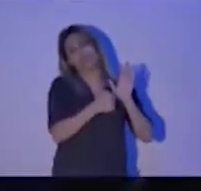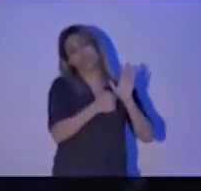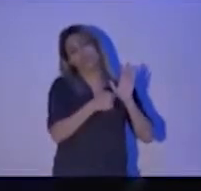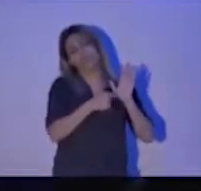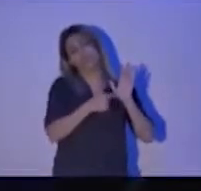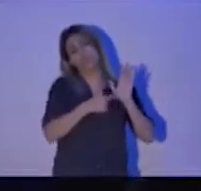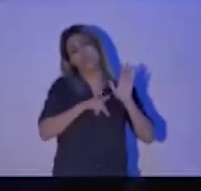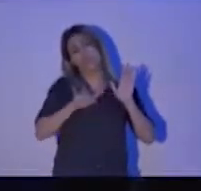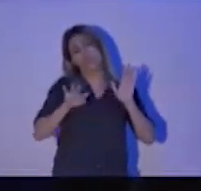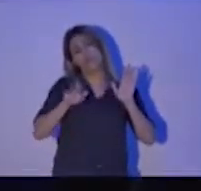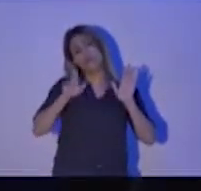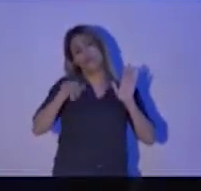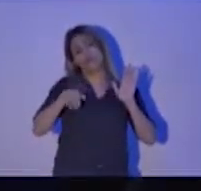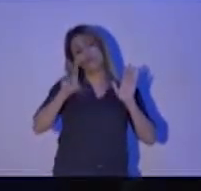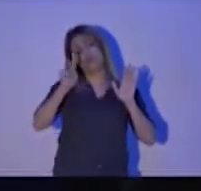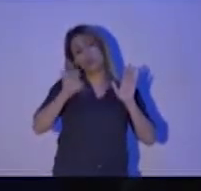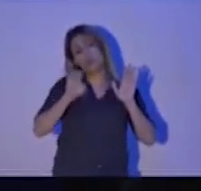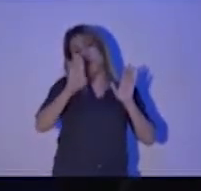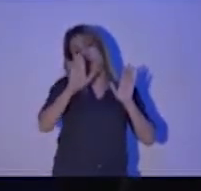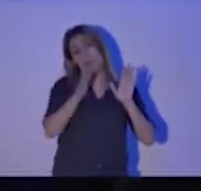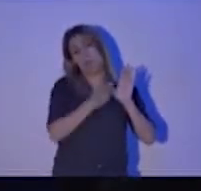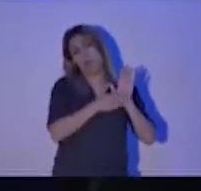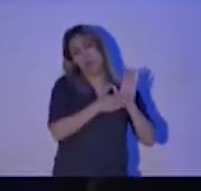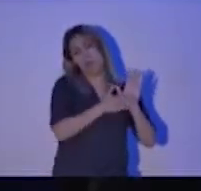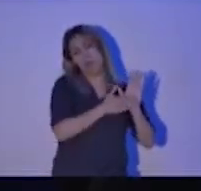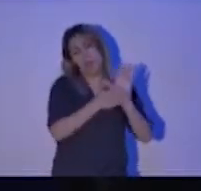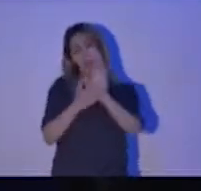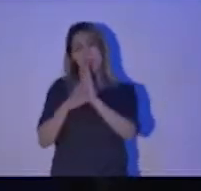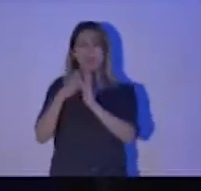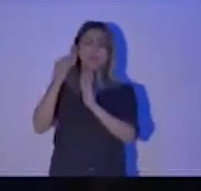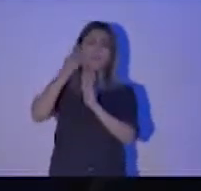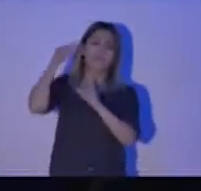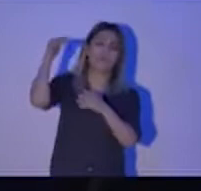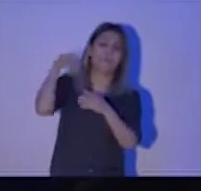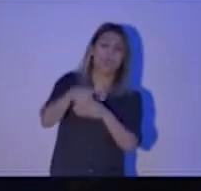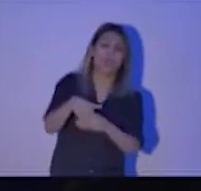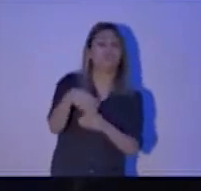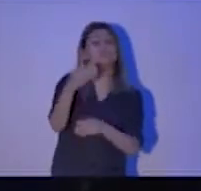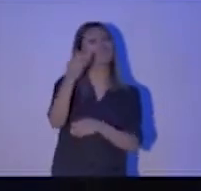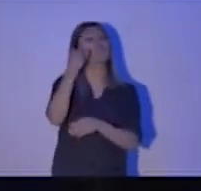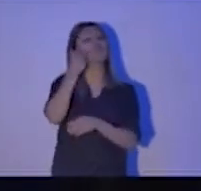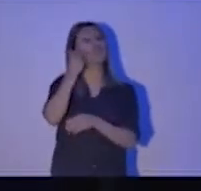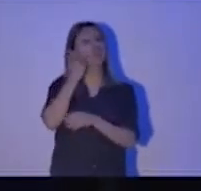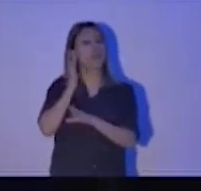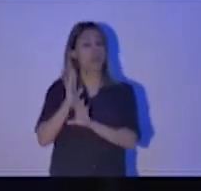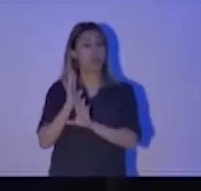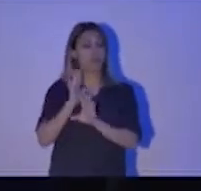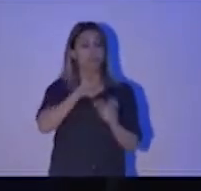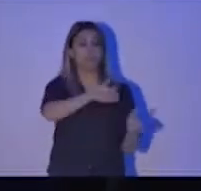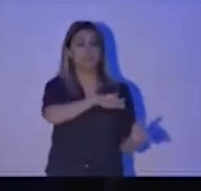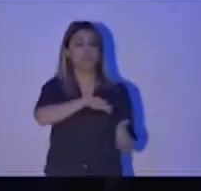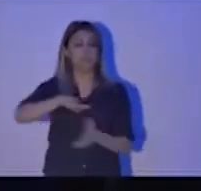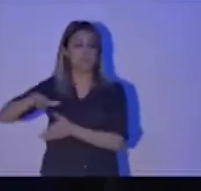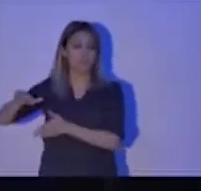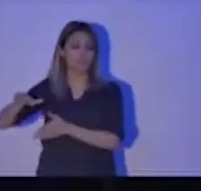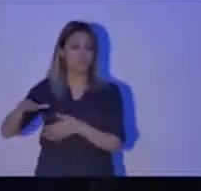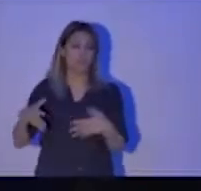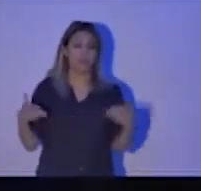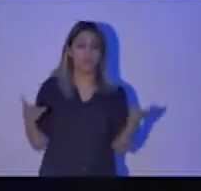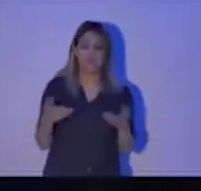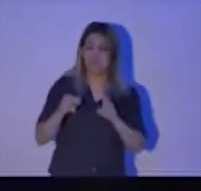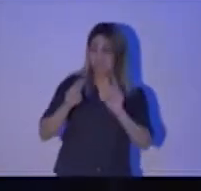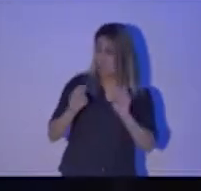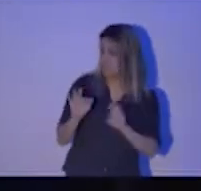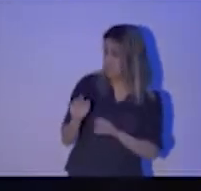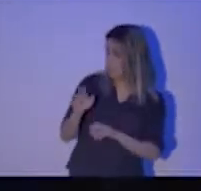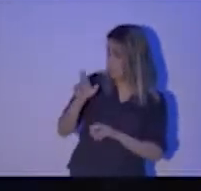Vamos ouvir, então. Quer complementar, Jânio, com você primeiro, e depois a gente passa para a Concede e o Dime falarem um pouquinho de Fundeb e como estão vendo